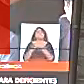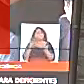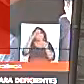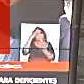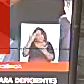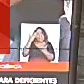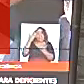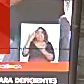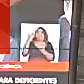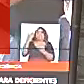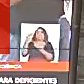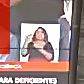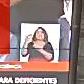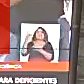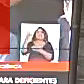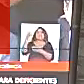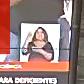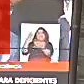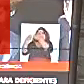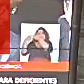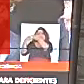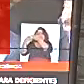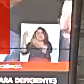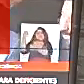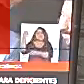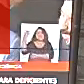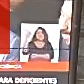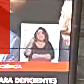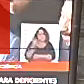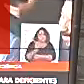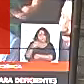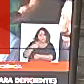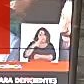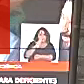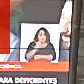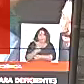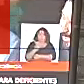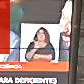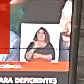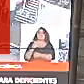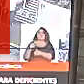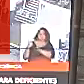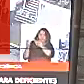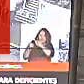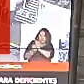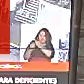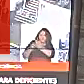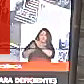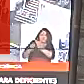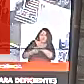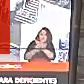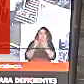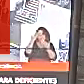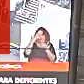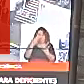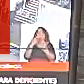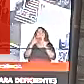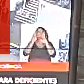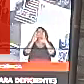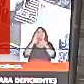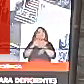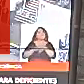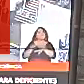esteve aqui conosco em várias oportunidades, doutor Maurício. É realmente outra guerreira. E hoje ela já tem uma notícia boa aí, que ela